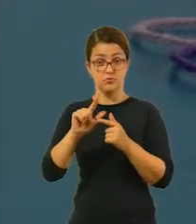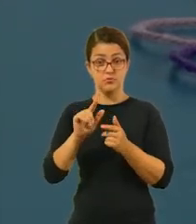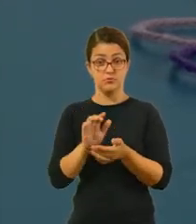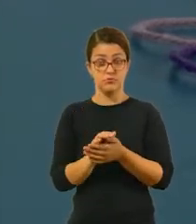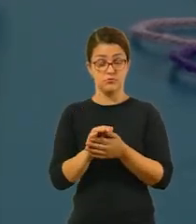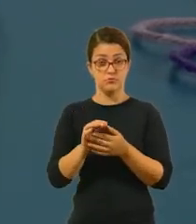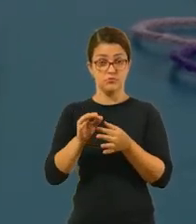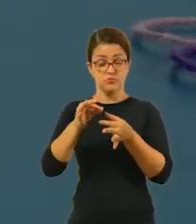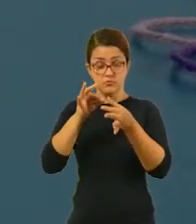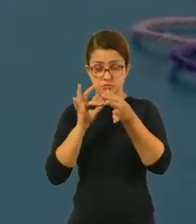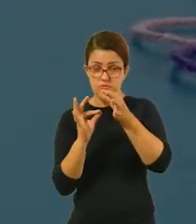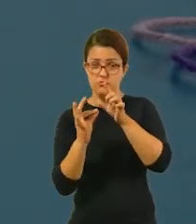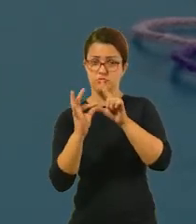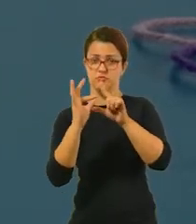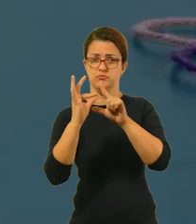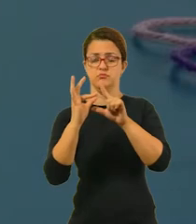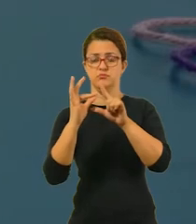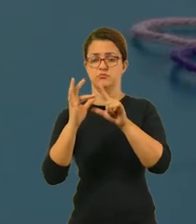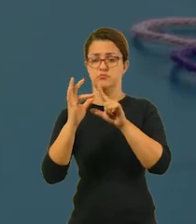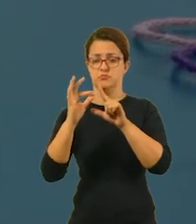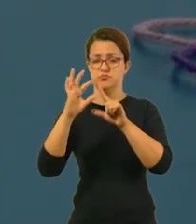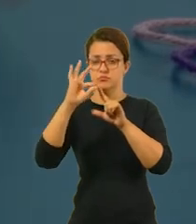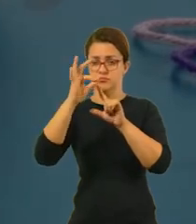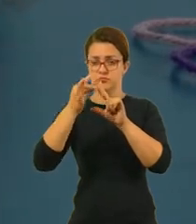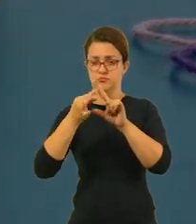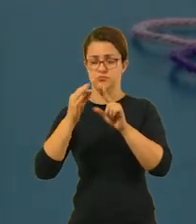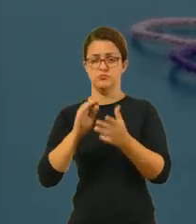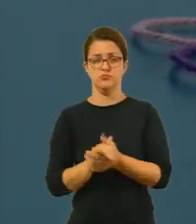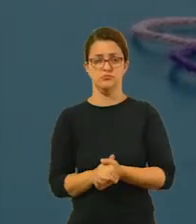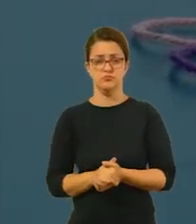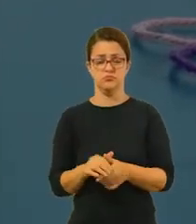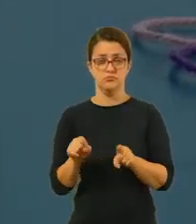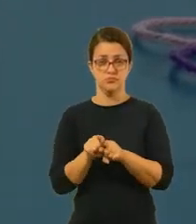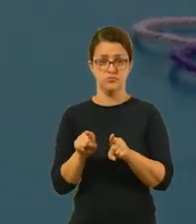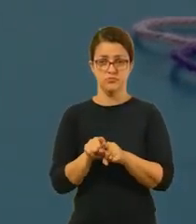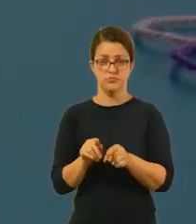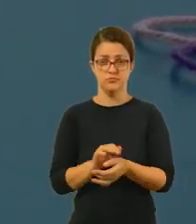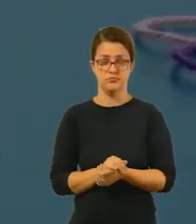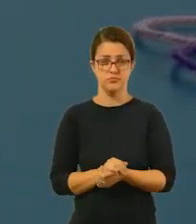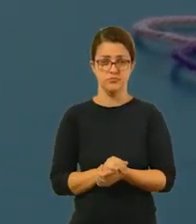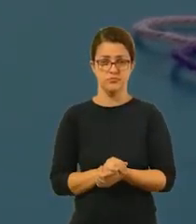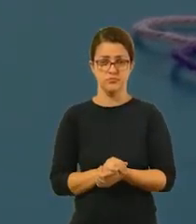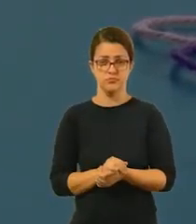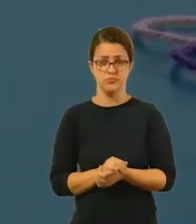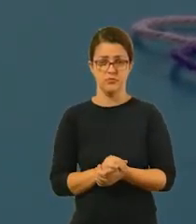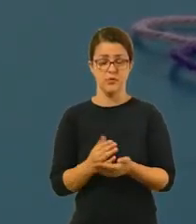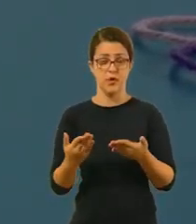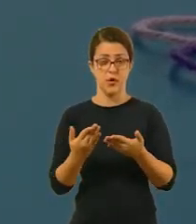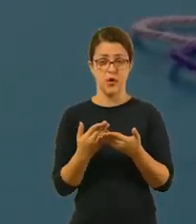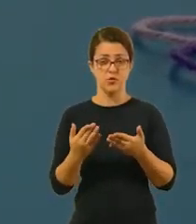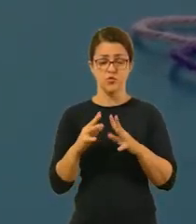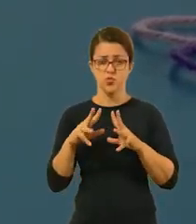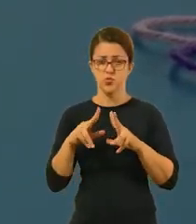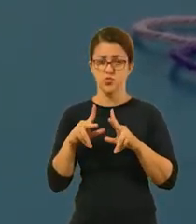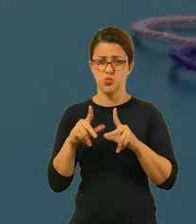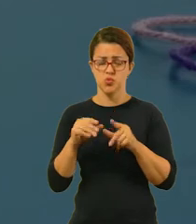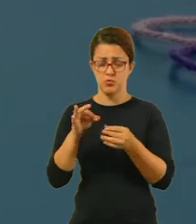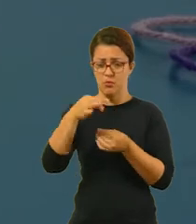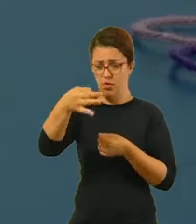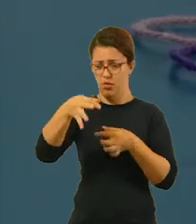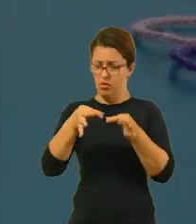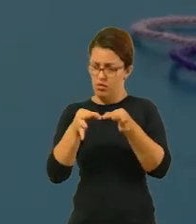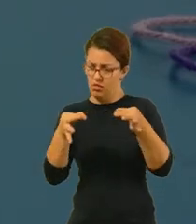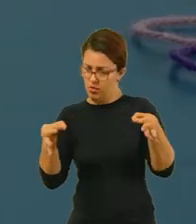a outra ponta e vou dobrar também. Terminando de fazer isso, vou abrir toda a minha